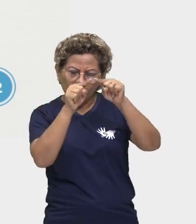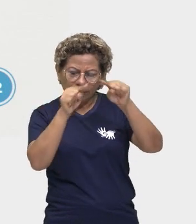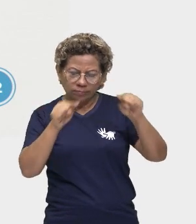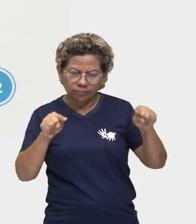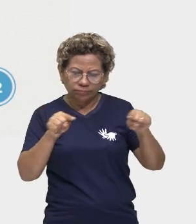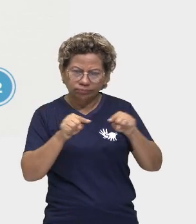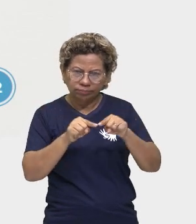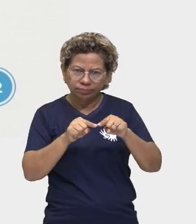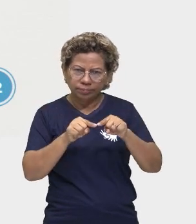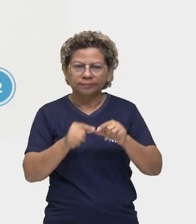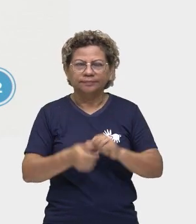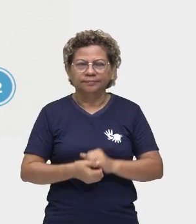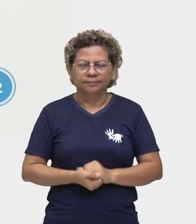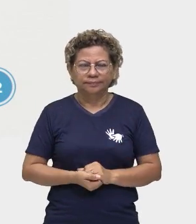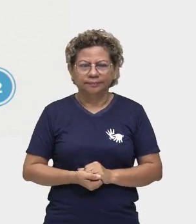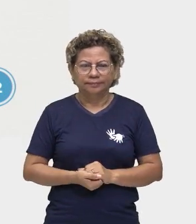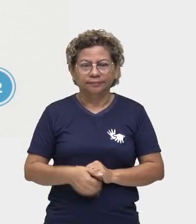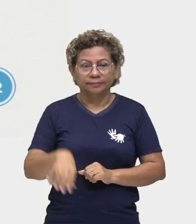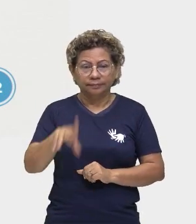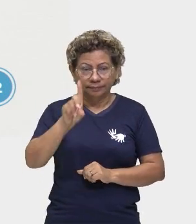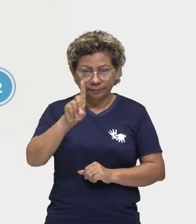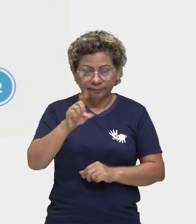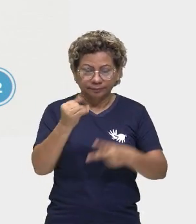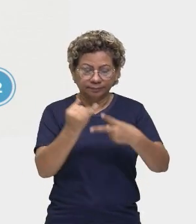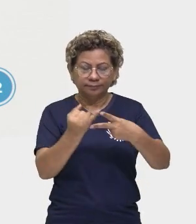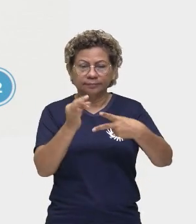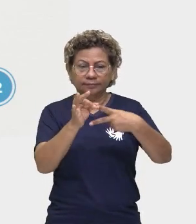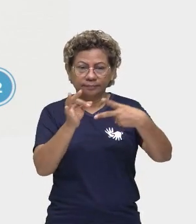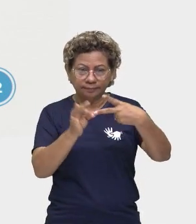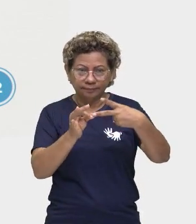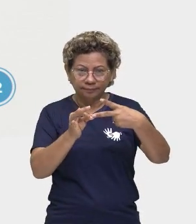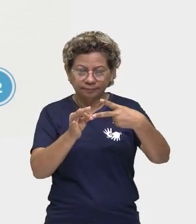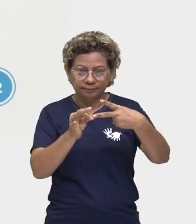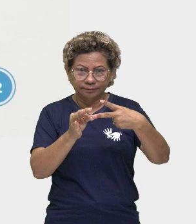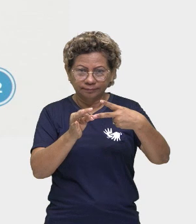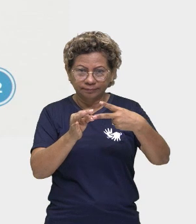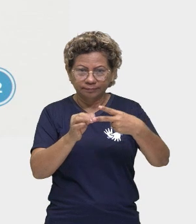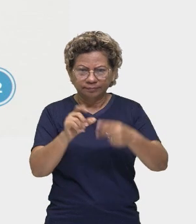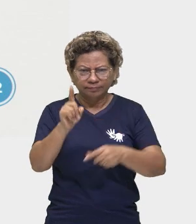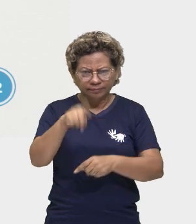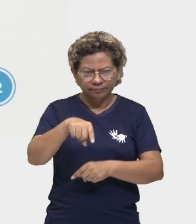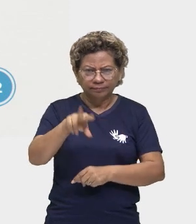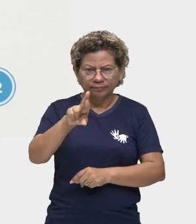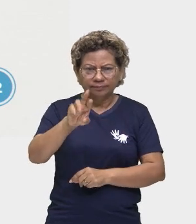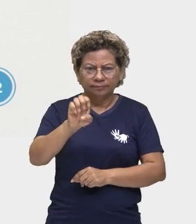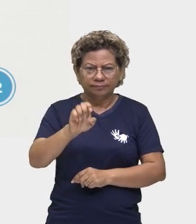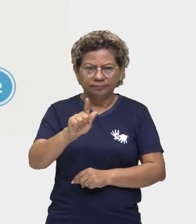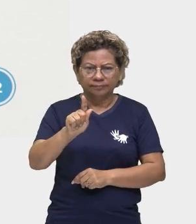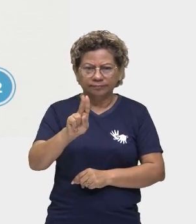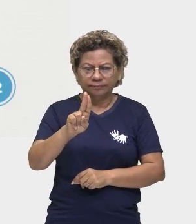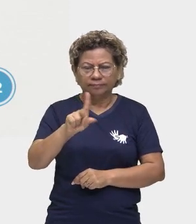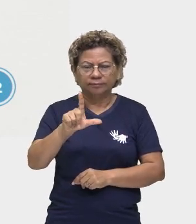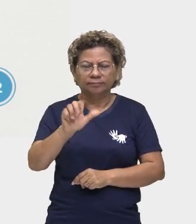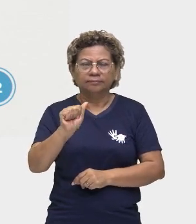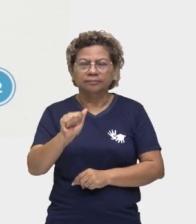Letra D. Um polígono é chamado de regular quando todos os seus lados possuem a mesma